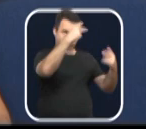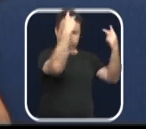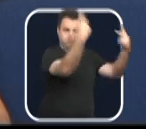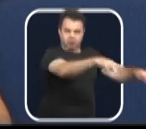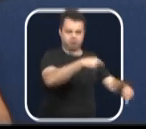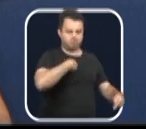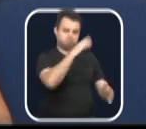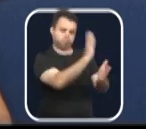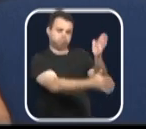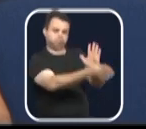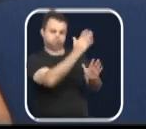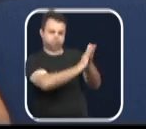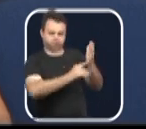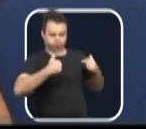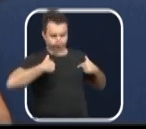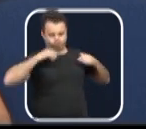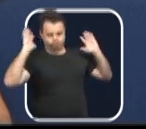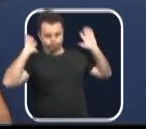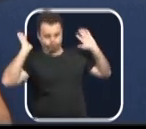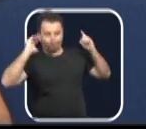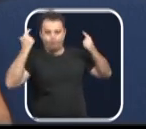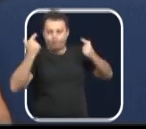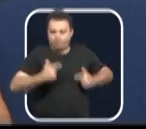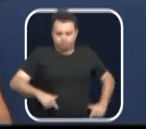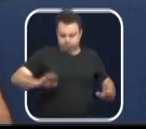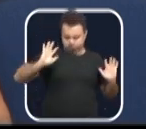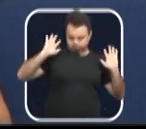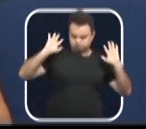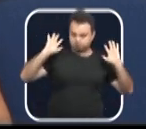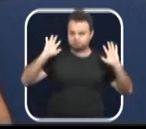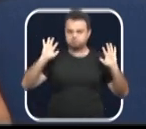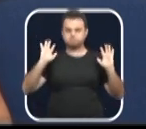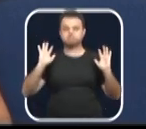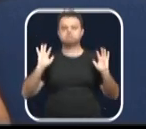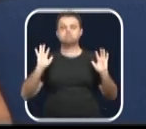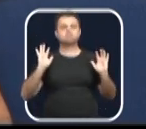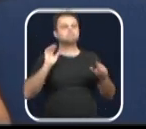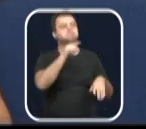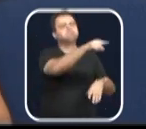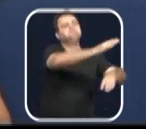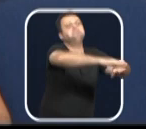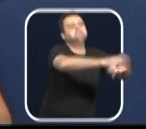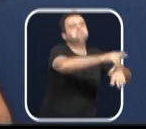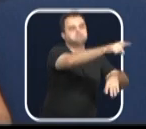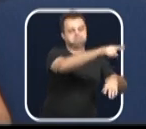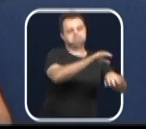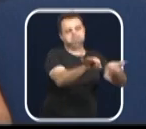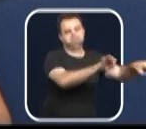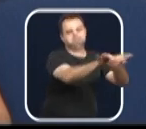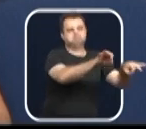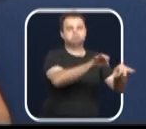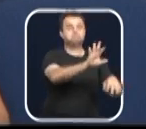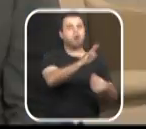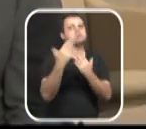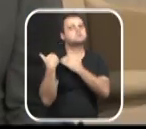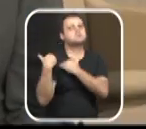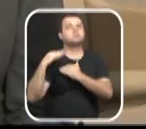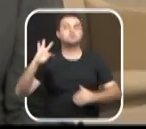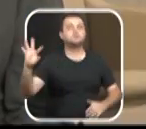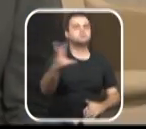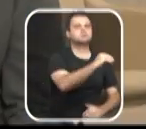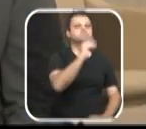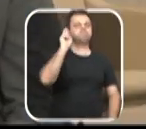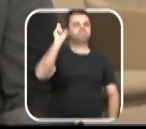se vire, né? É a gente dizer, ele executa, mas a responsabilidade é de todos nós.